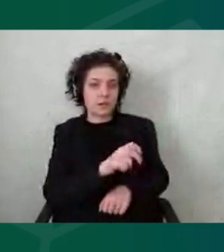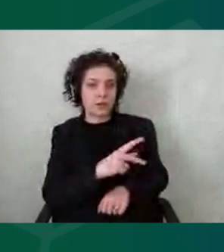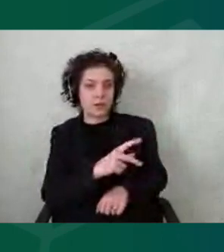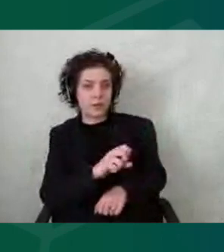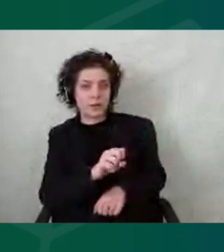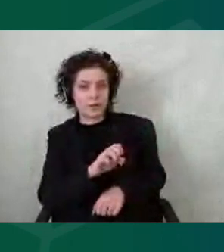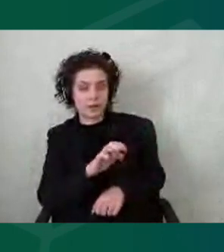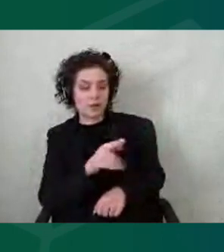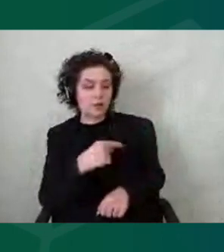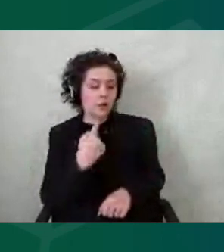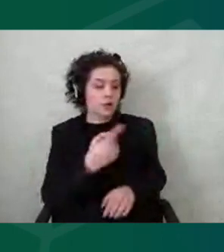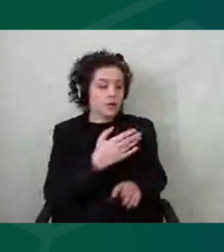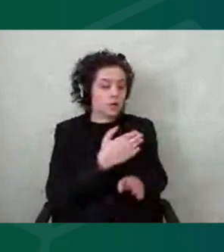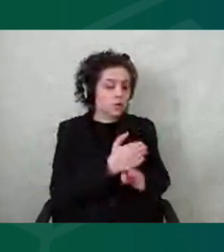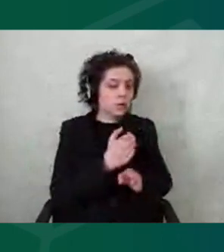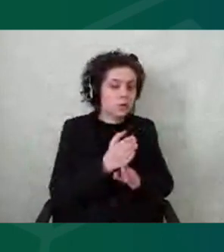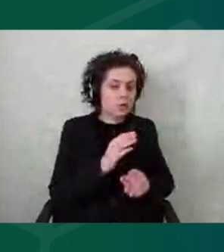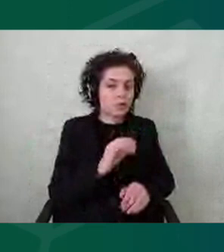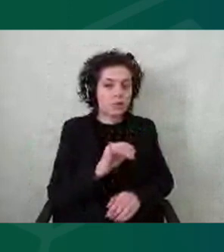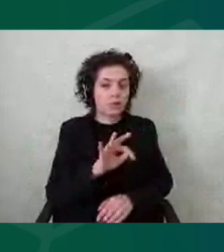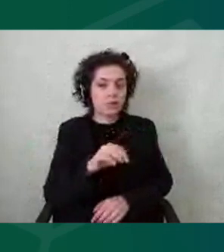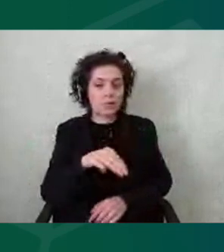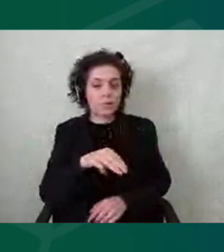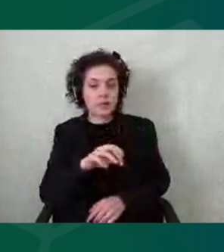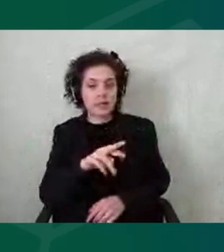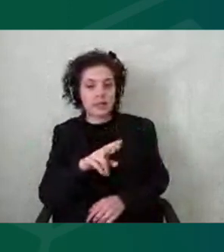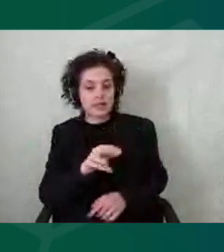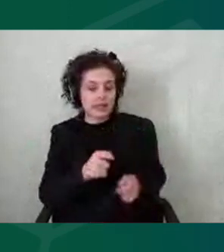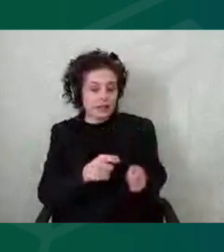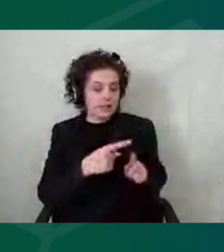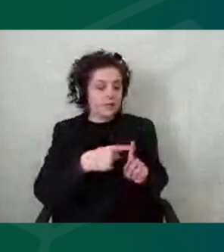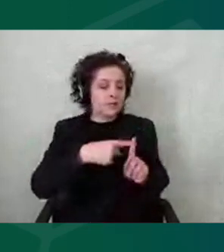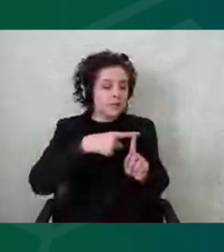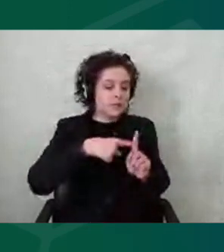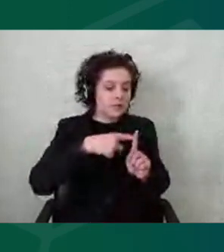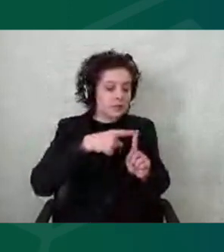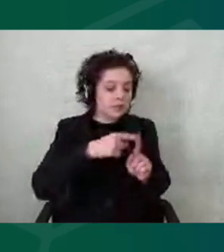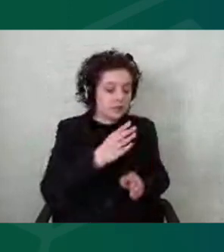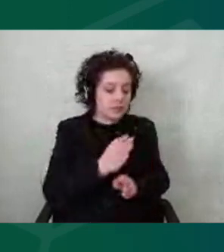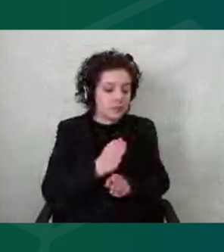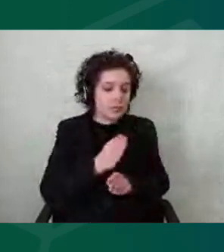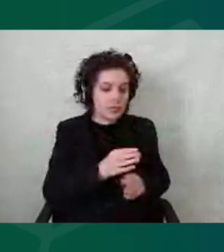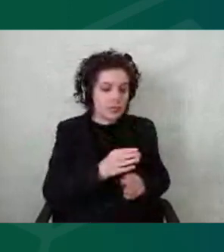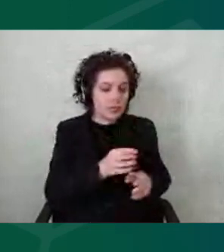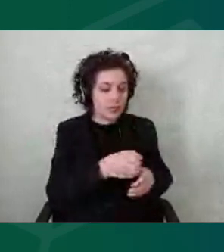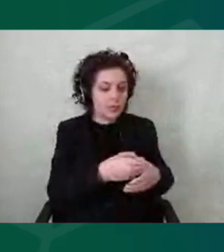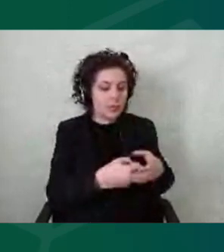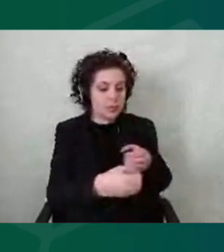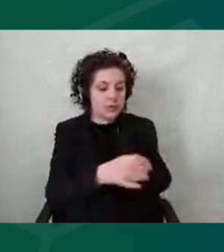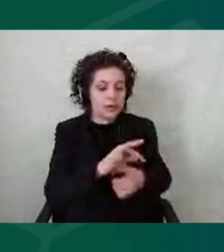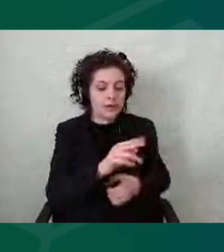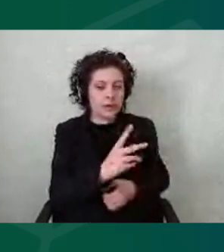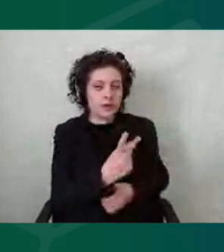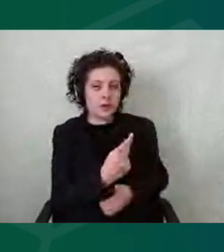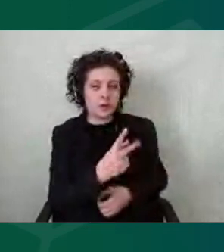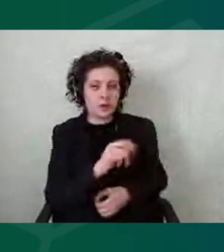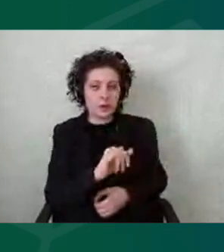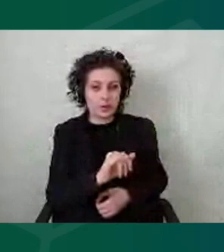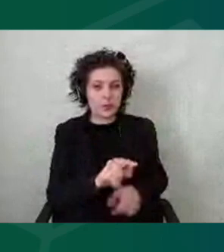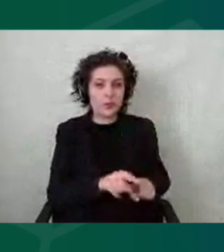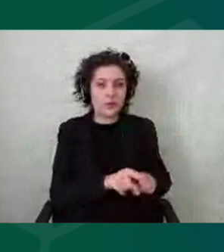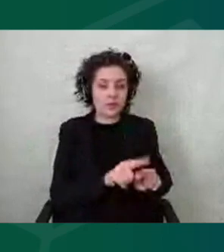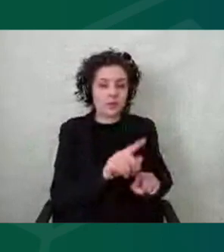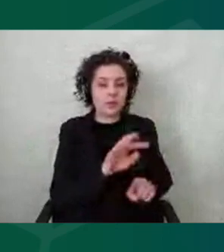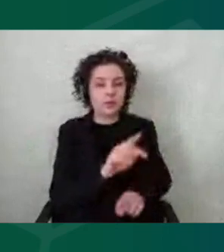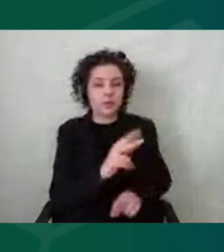por citometria de fluxo, se caracterizou a população de células TH1 e